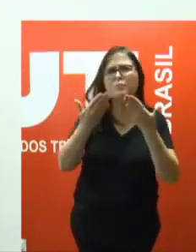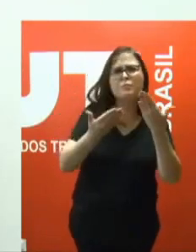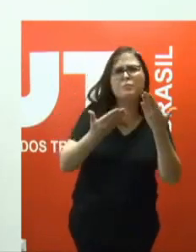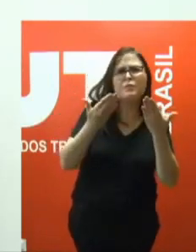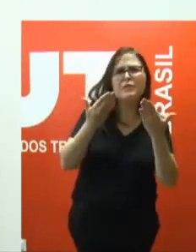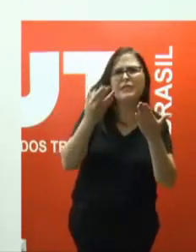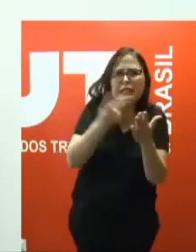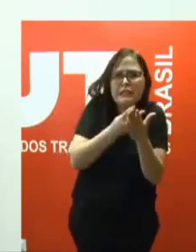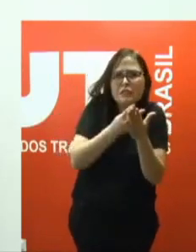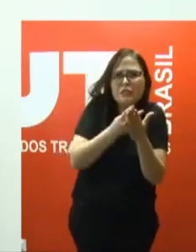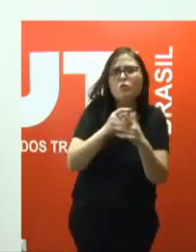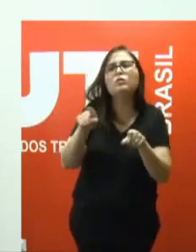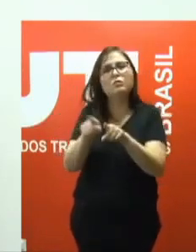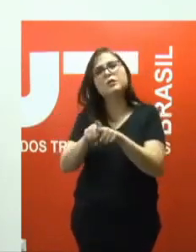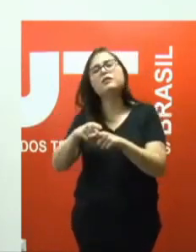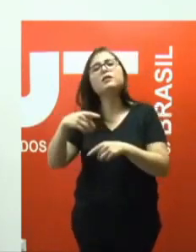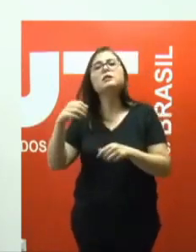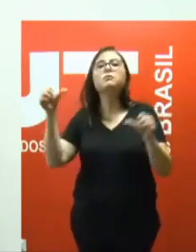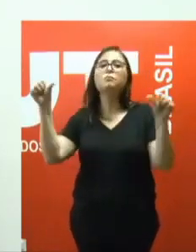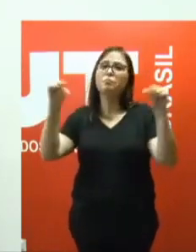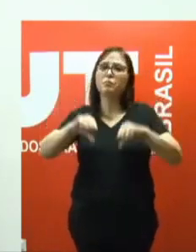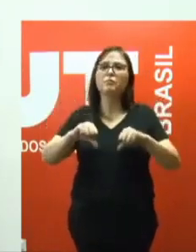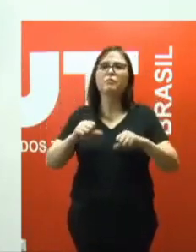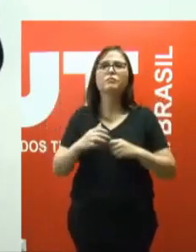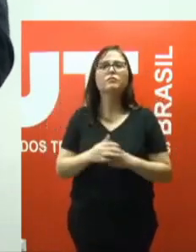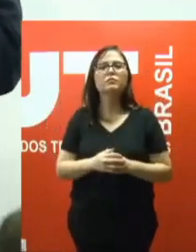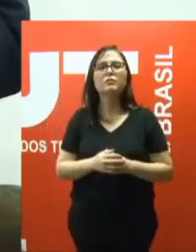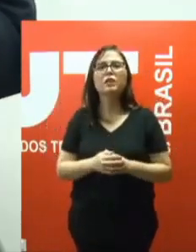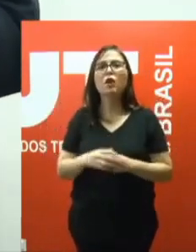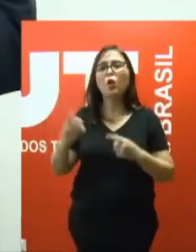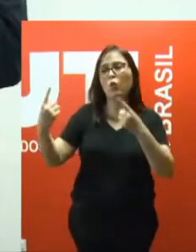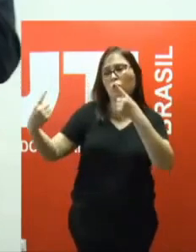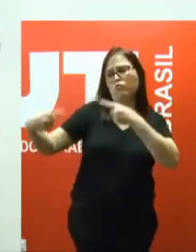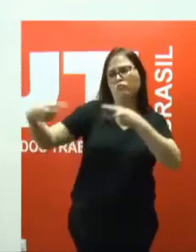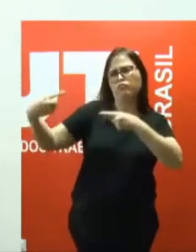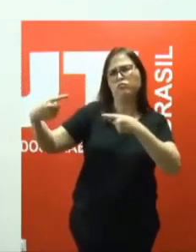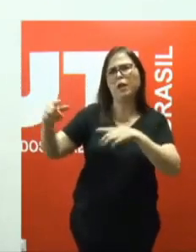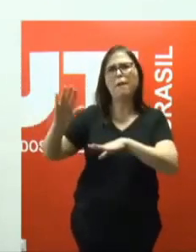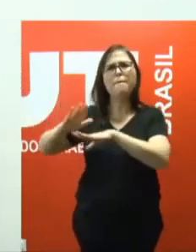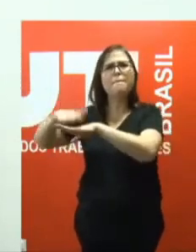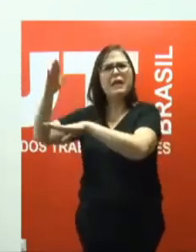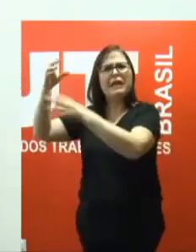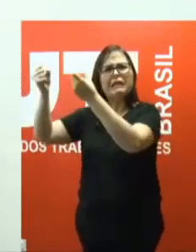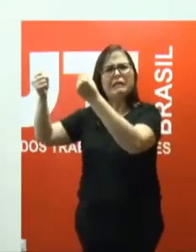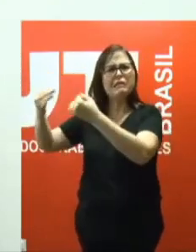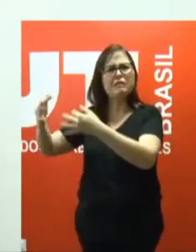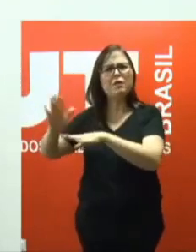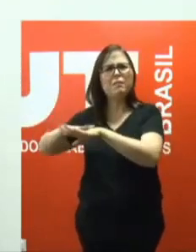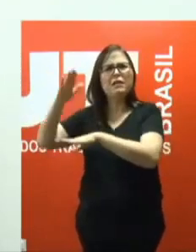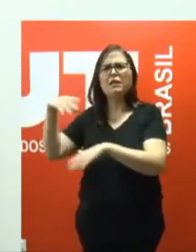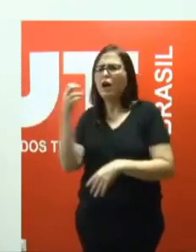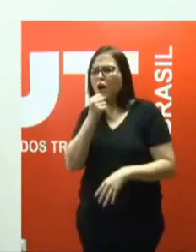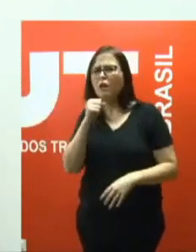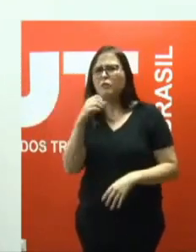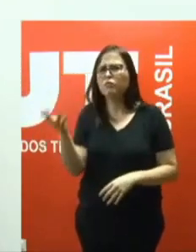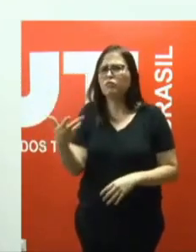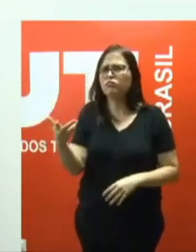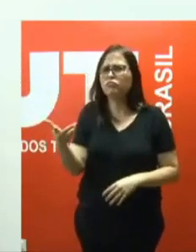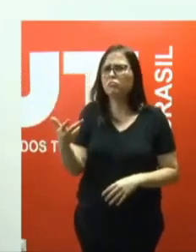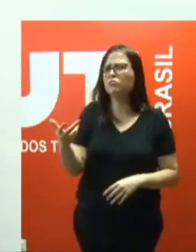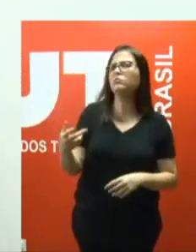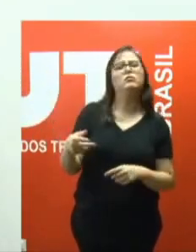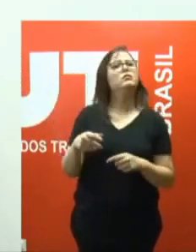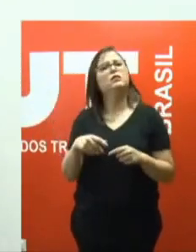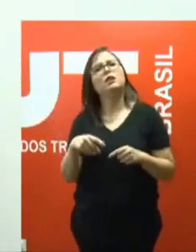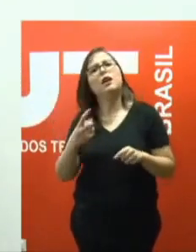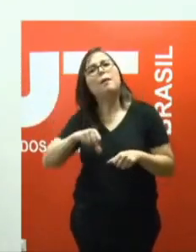os adversários têm feito as narrativas mais rápido e mais acertada que as nossas. É a primeira manchete